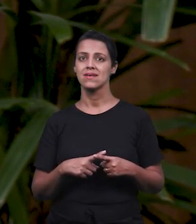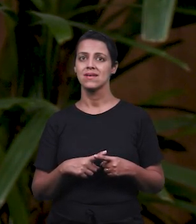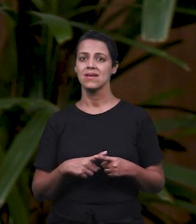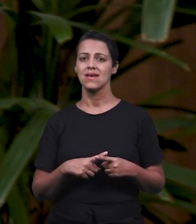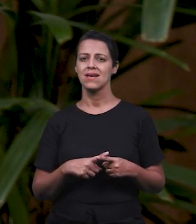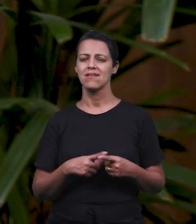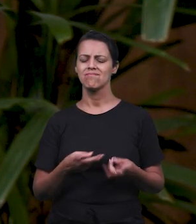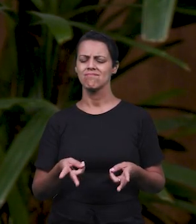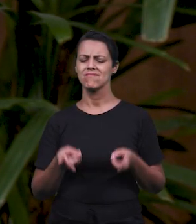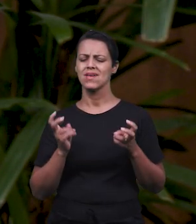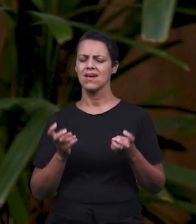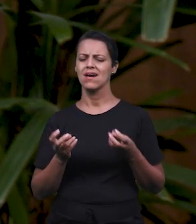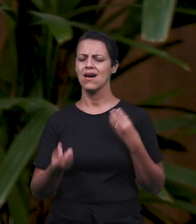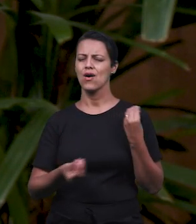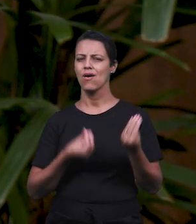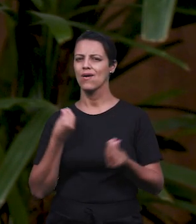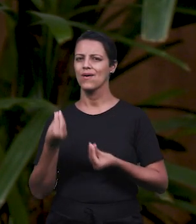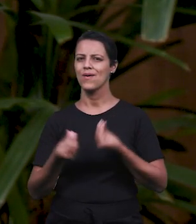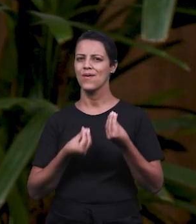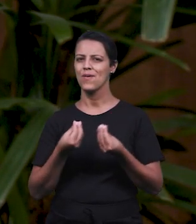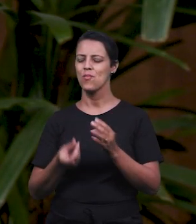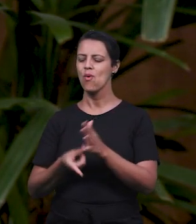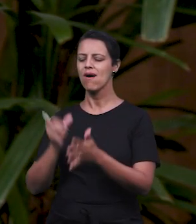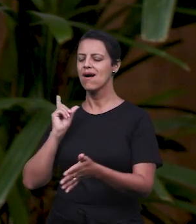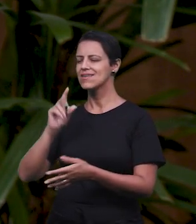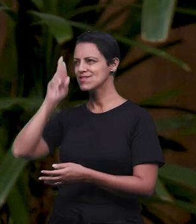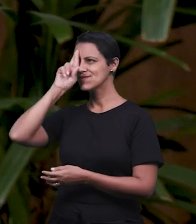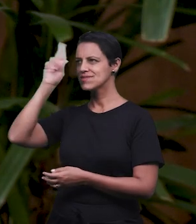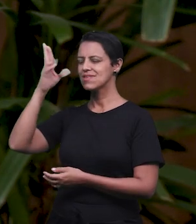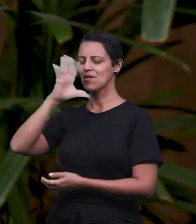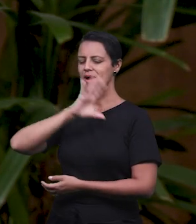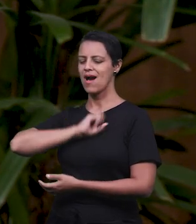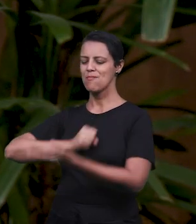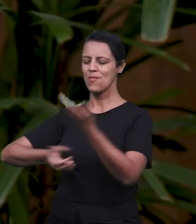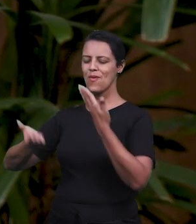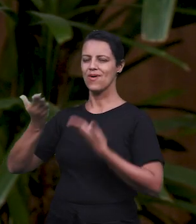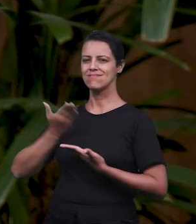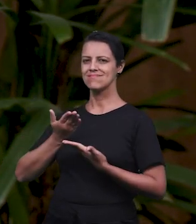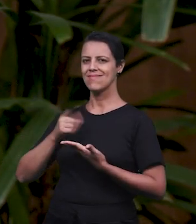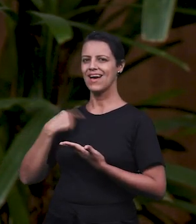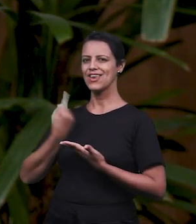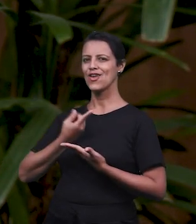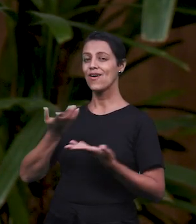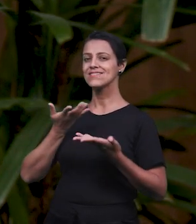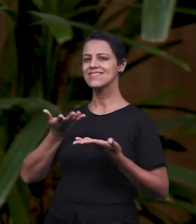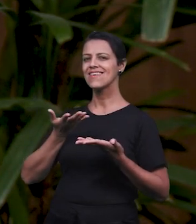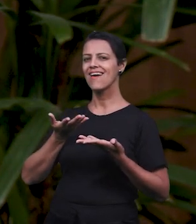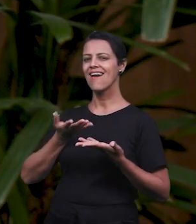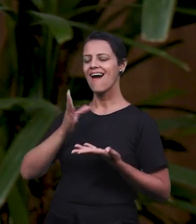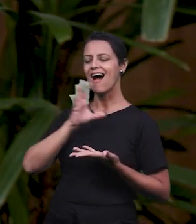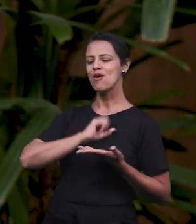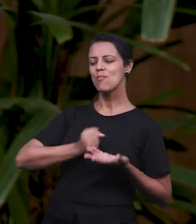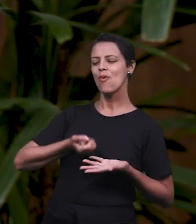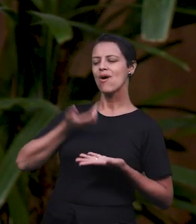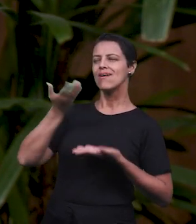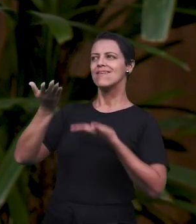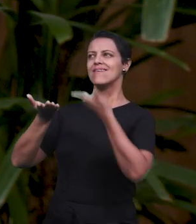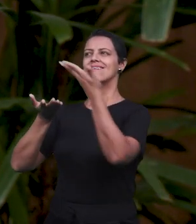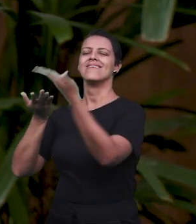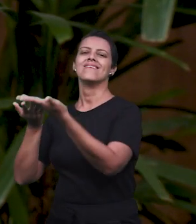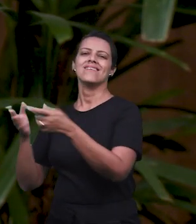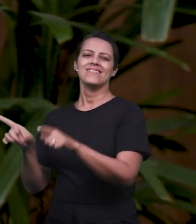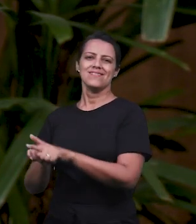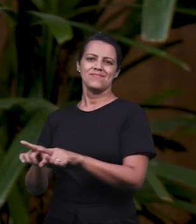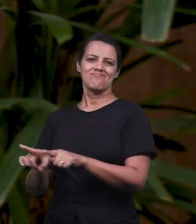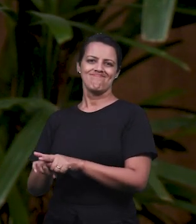reconhecimento de que o Senhor nos amou primeiro. Sim. Jesus nos amou primeiro. E tudo aquilo que nós